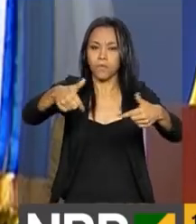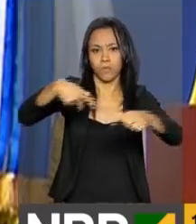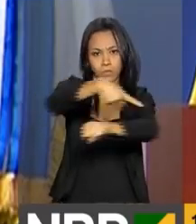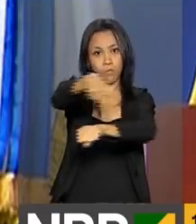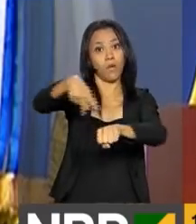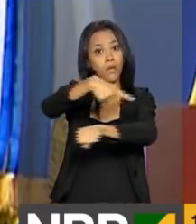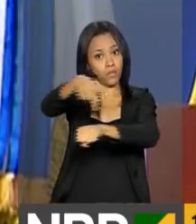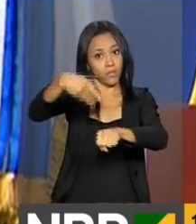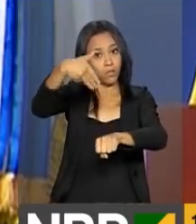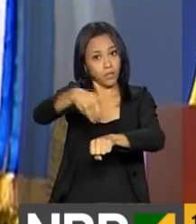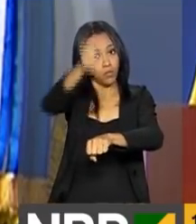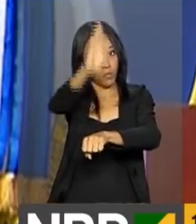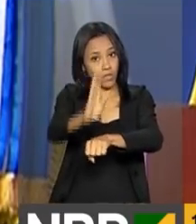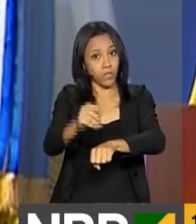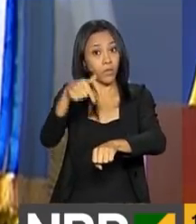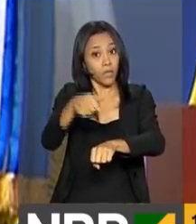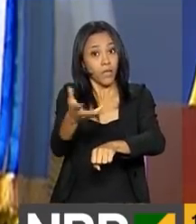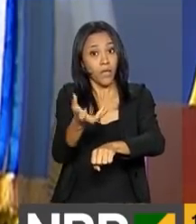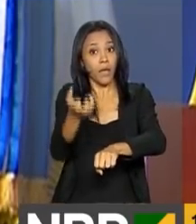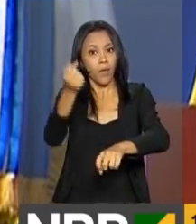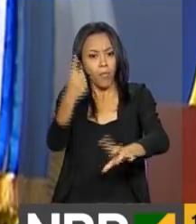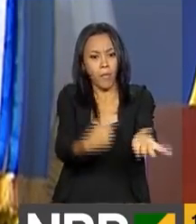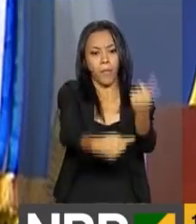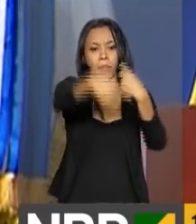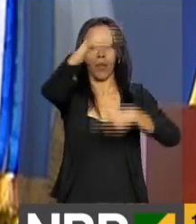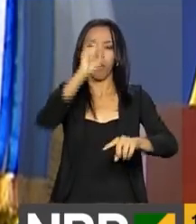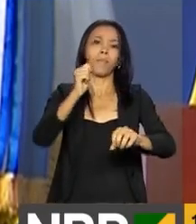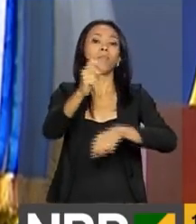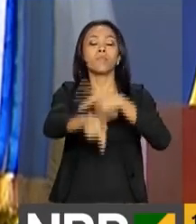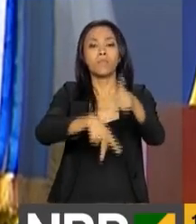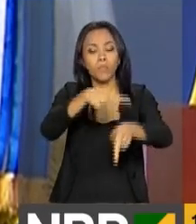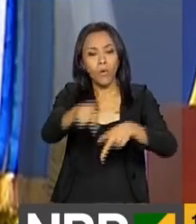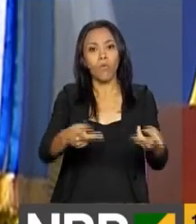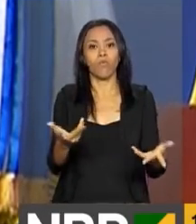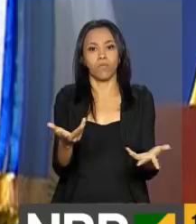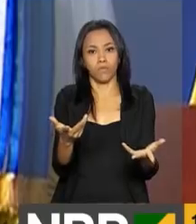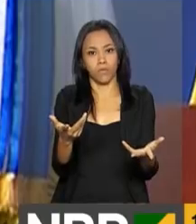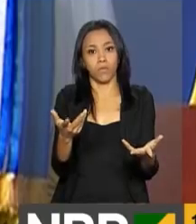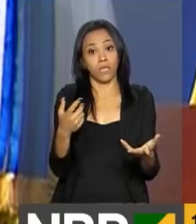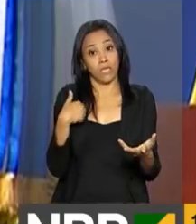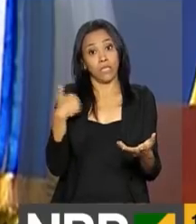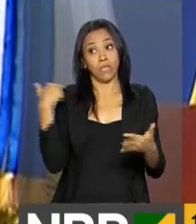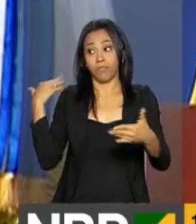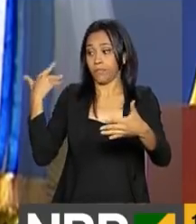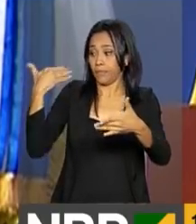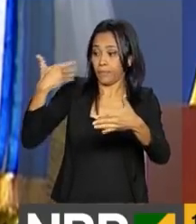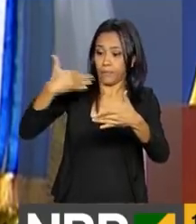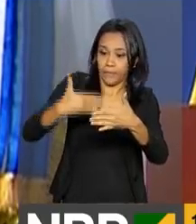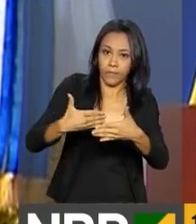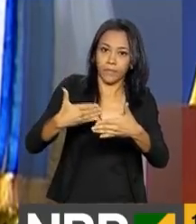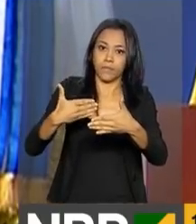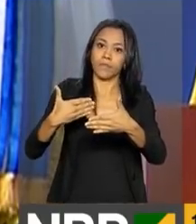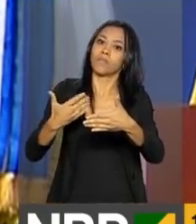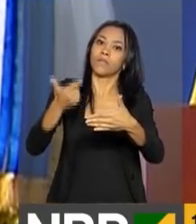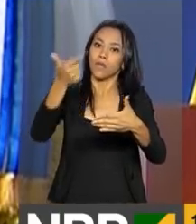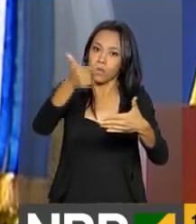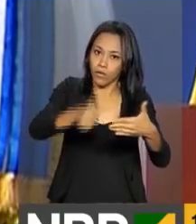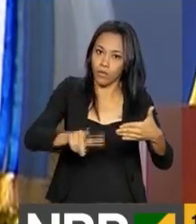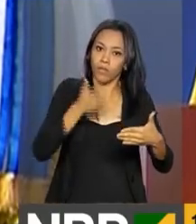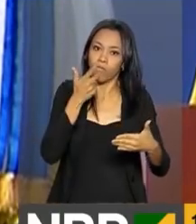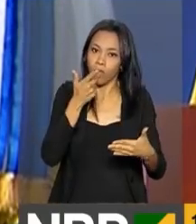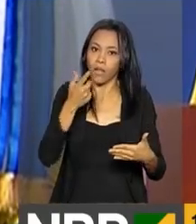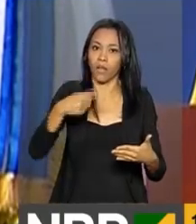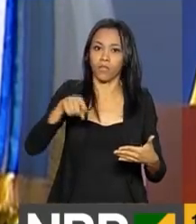pátria, como quem quer o progresso do seu povo. E não é sem razão que, ao longo desse tempo, vejam, eu reitero